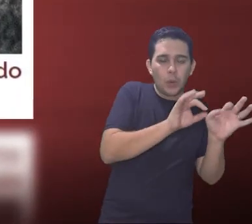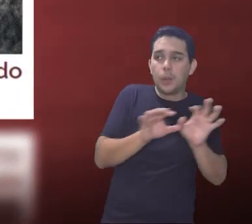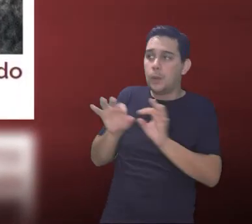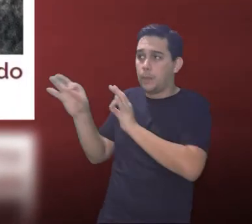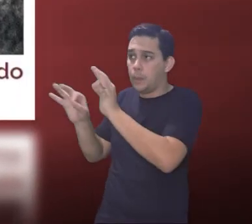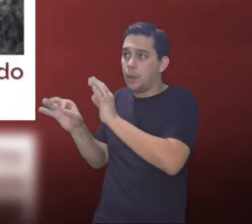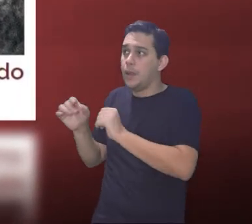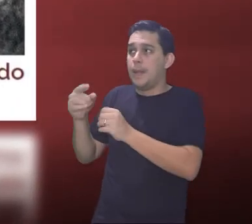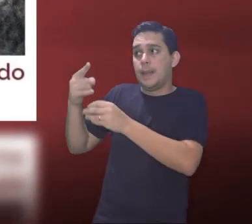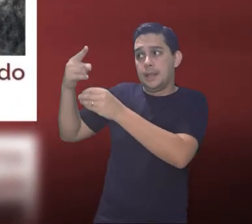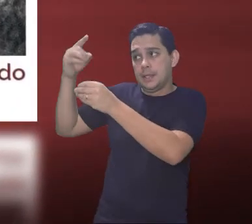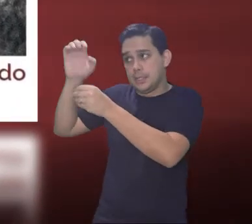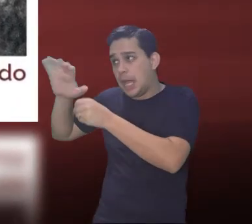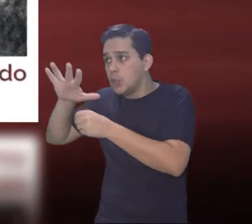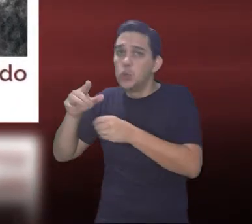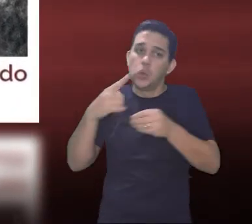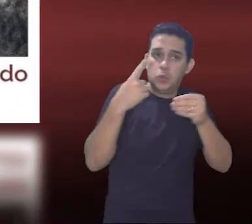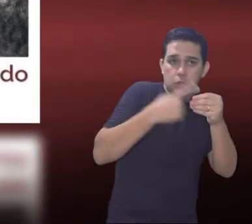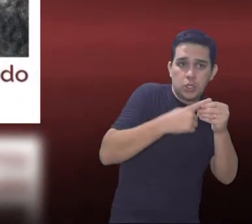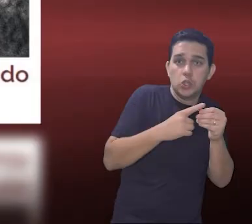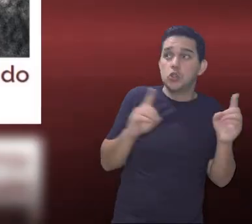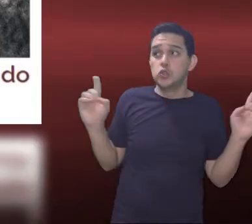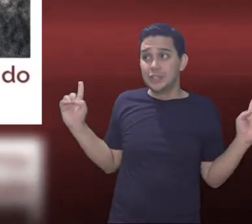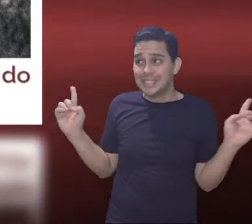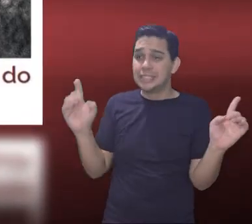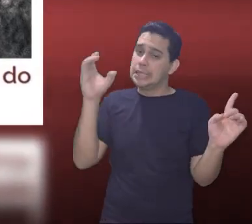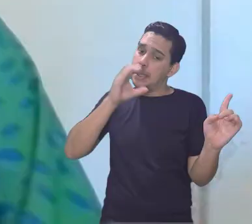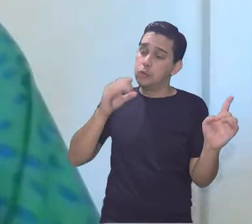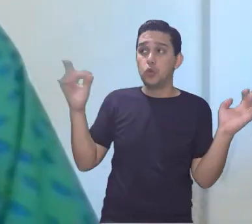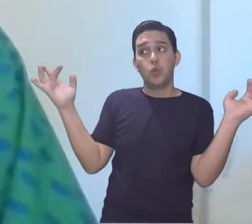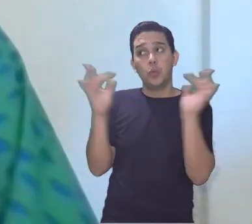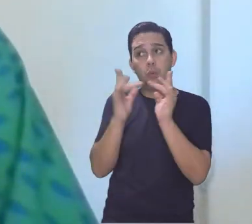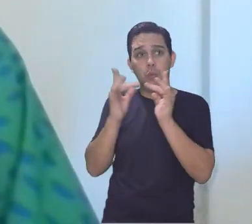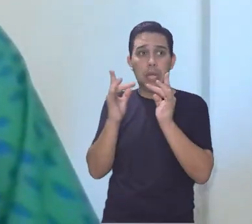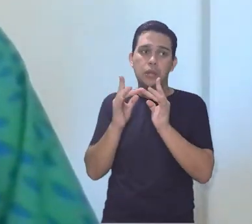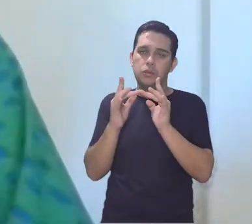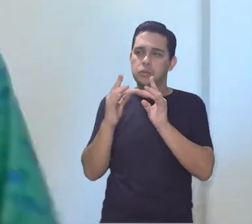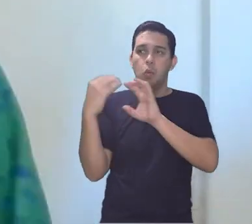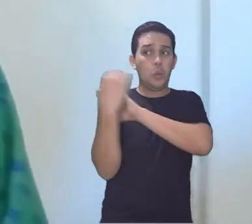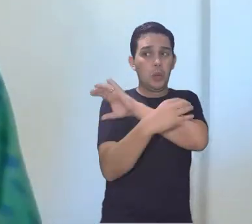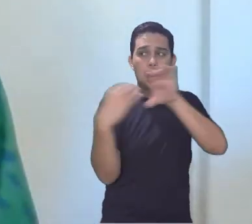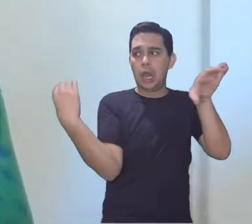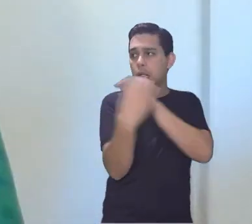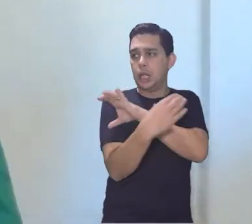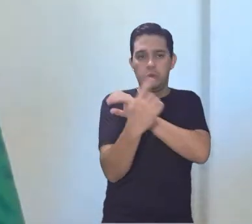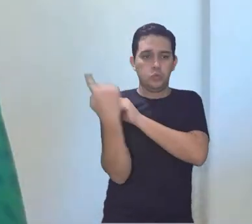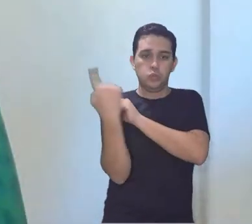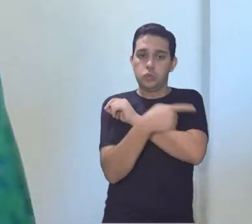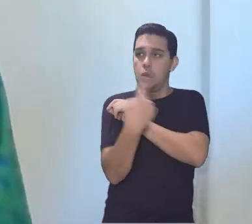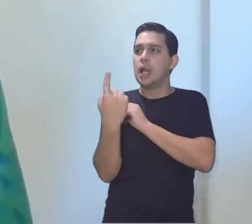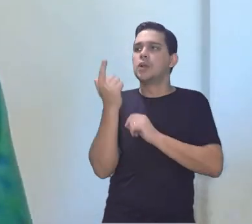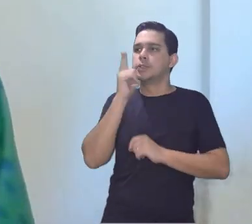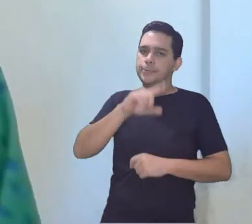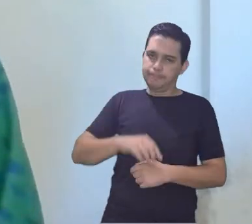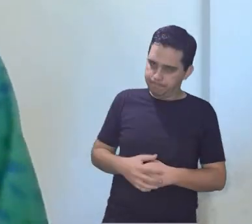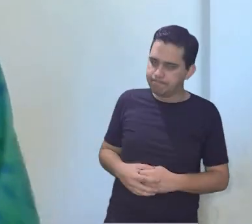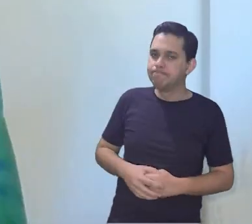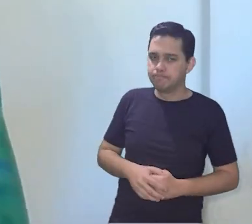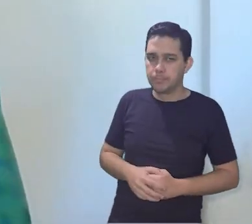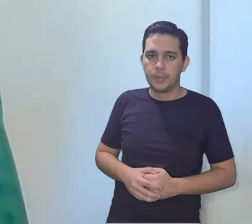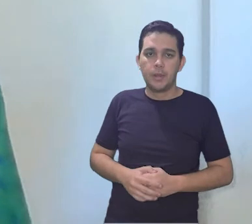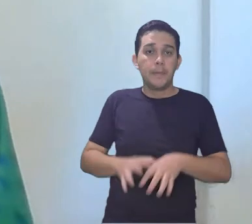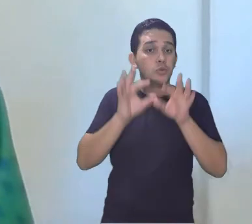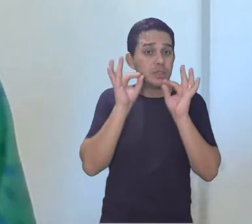Estado e do município, para que ninguém seja prejudicado. O ideal seria que a gente tivesse um programa único,